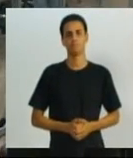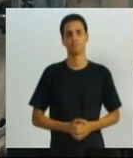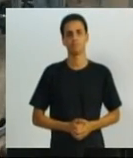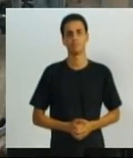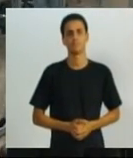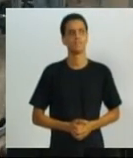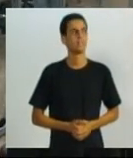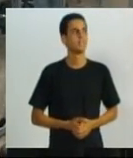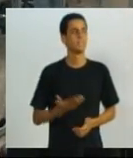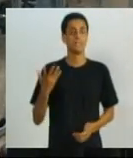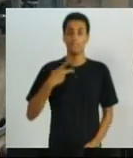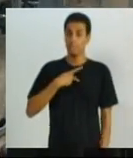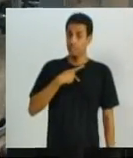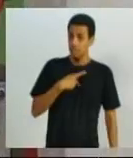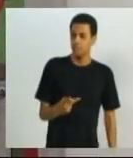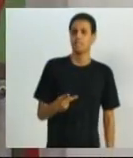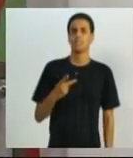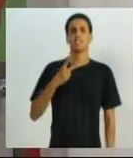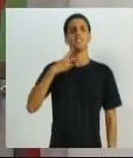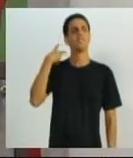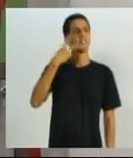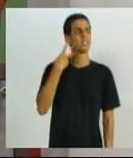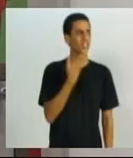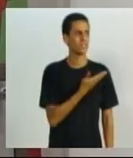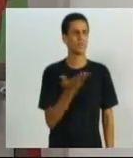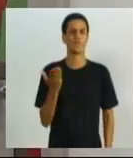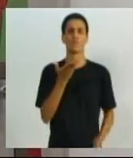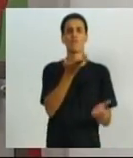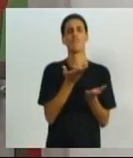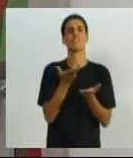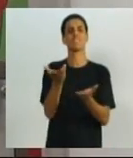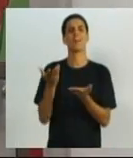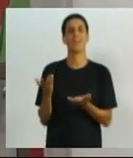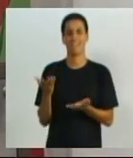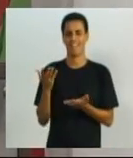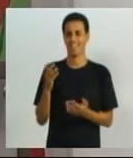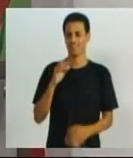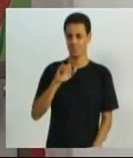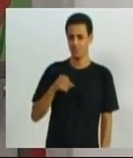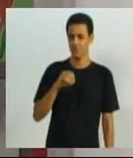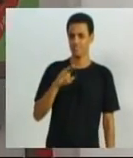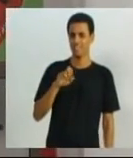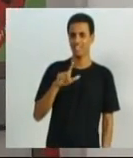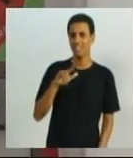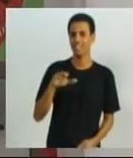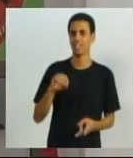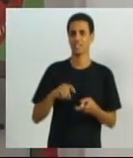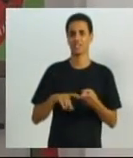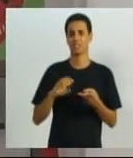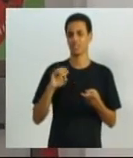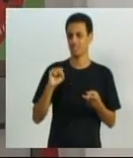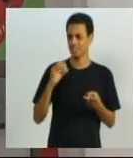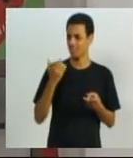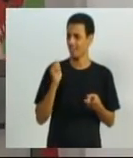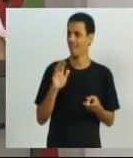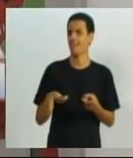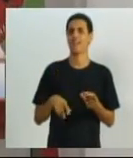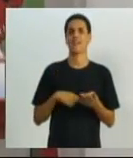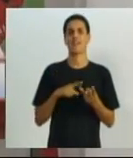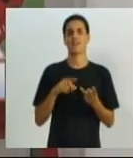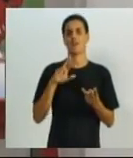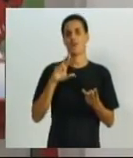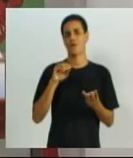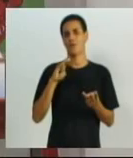Senhor presidente, senhores vereadores, nossos convidados, Jovelino, Oscar, Roberto,